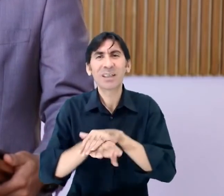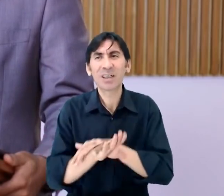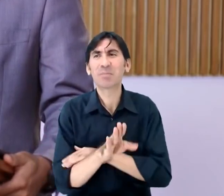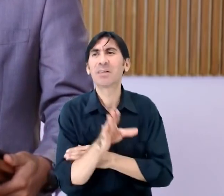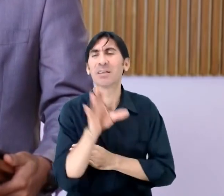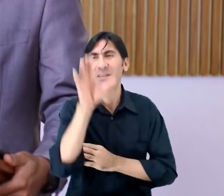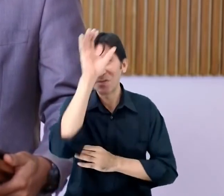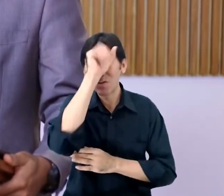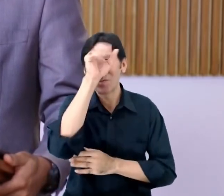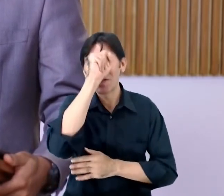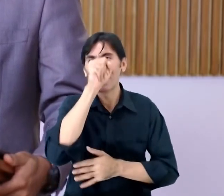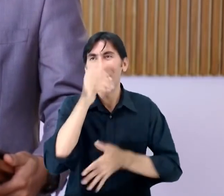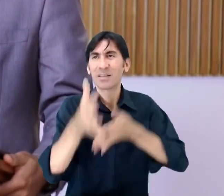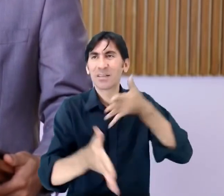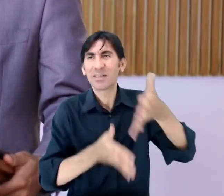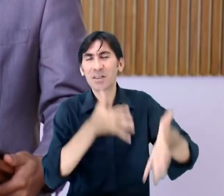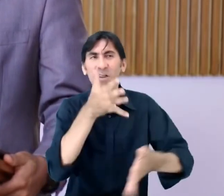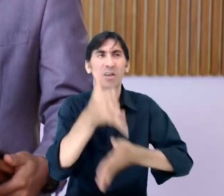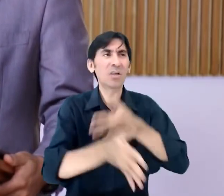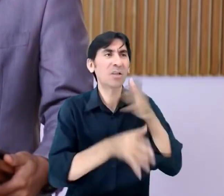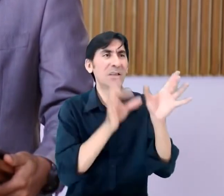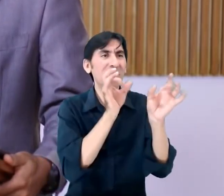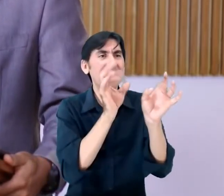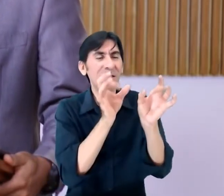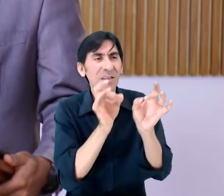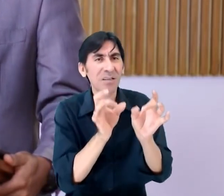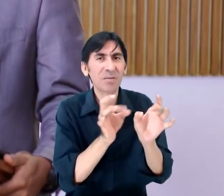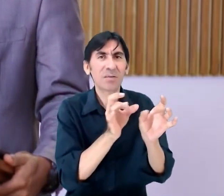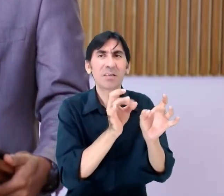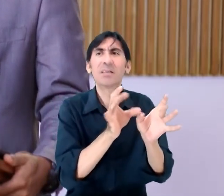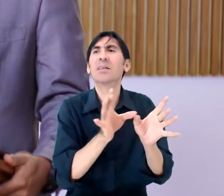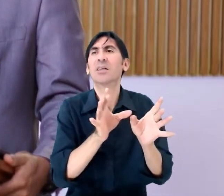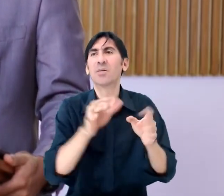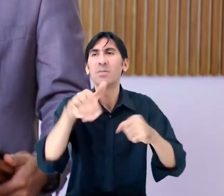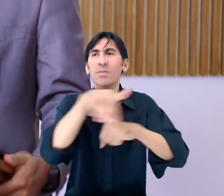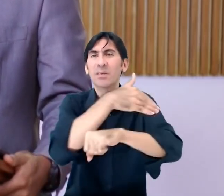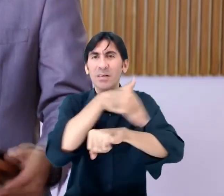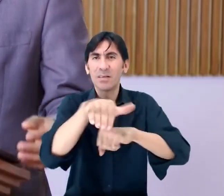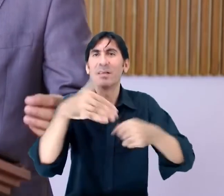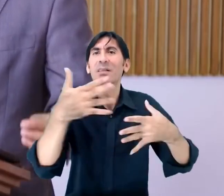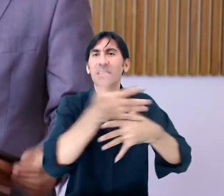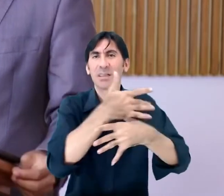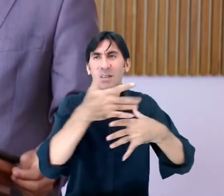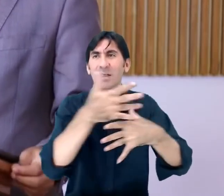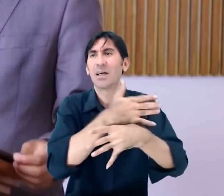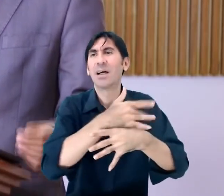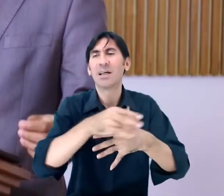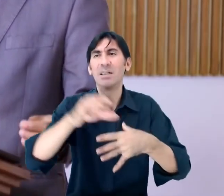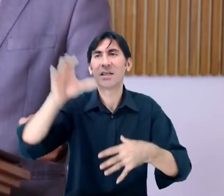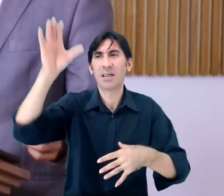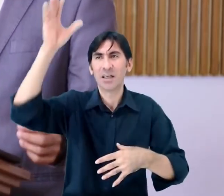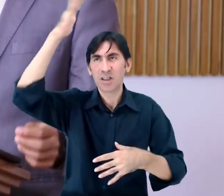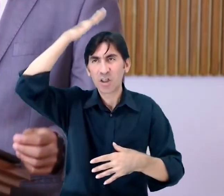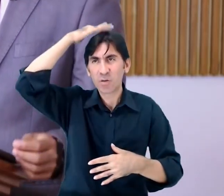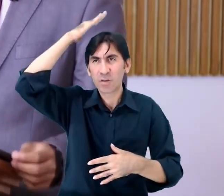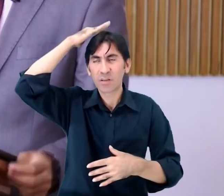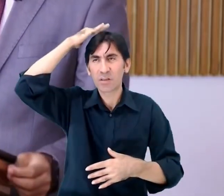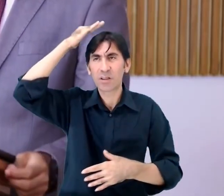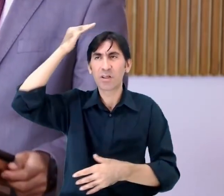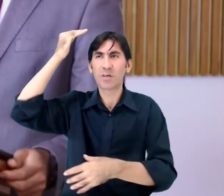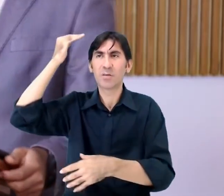E comportando nas ruas de Curitiba, no dia 13